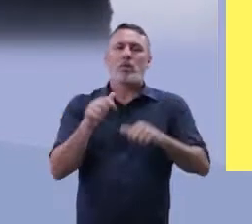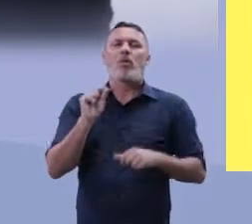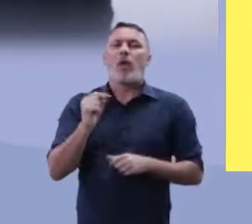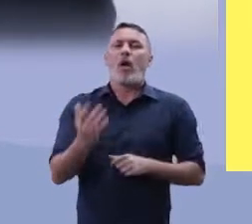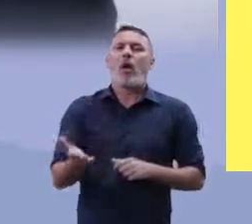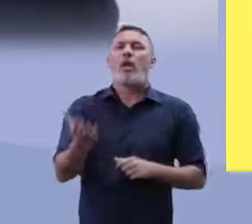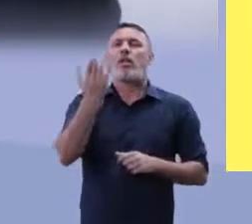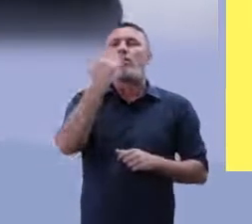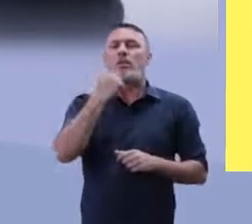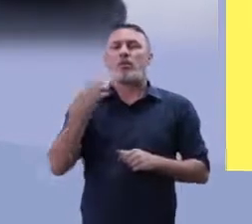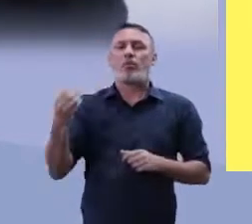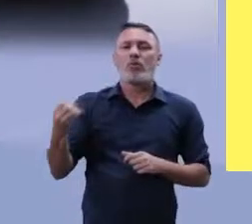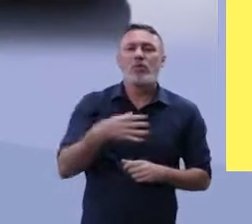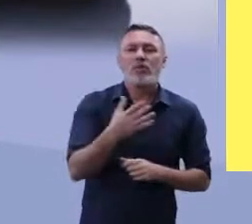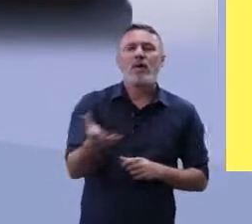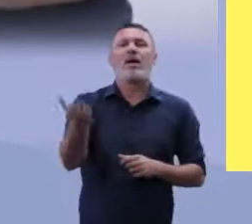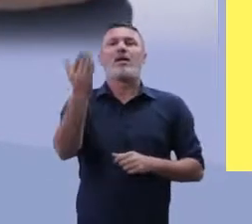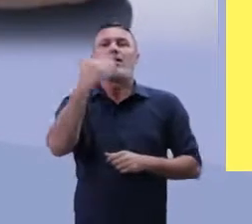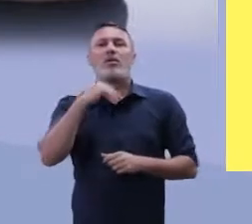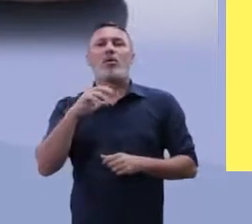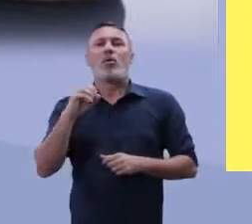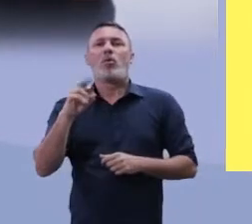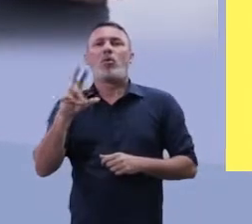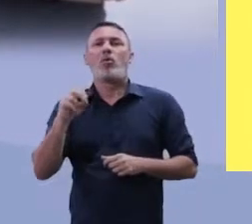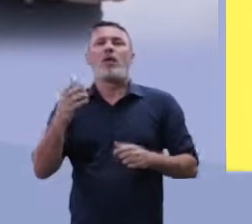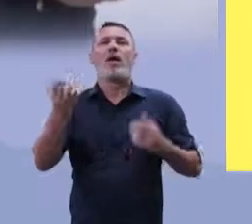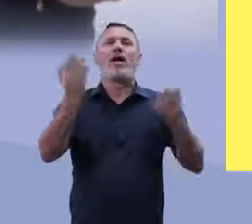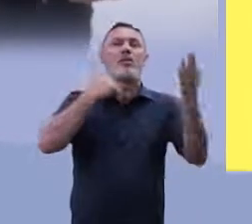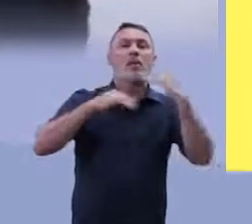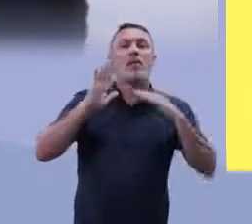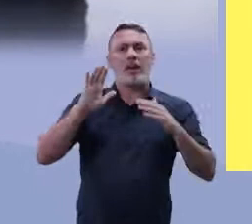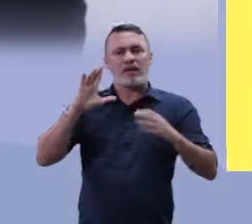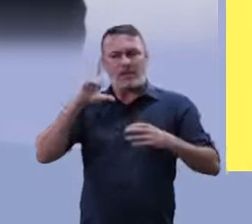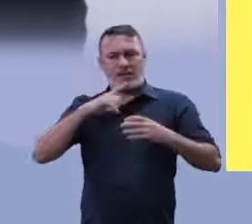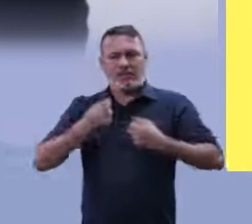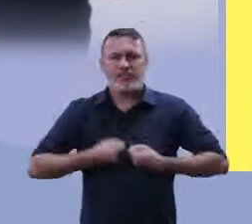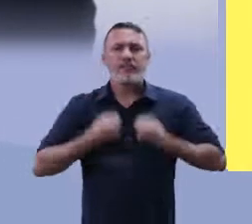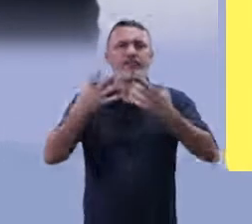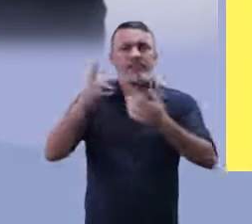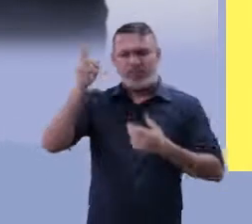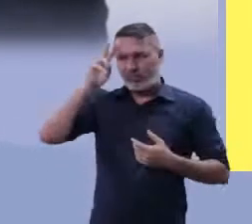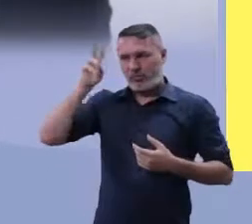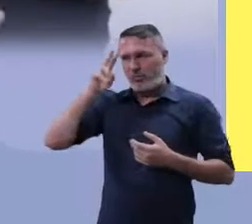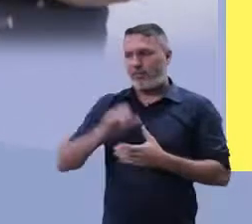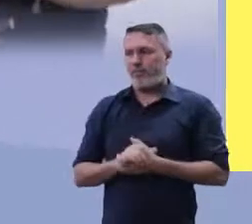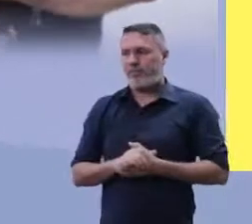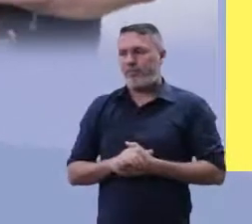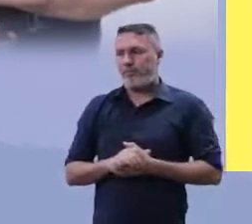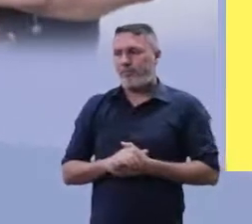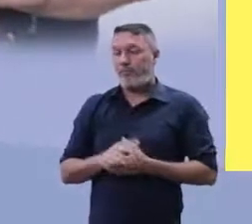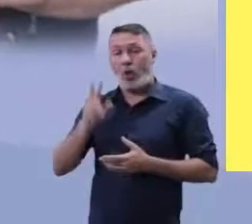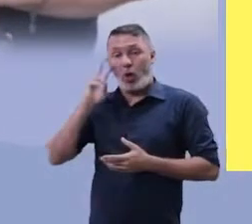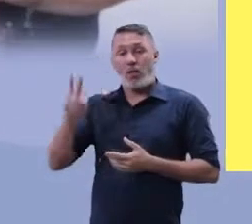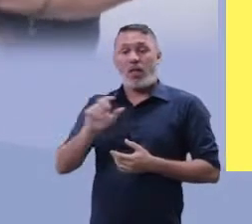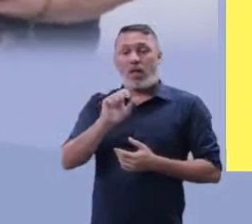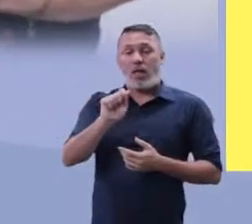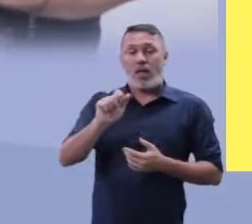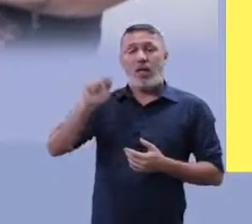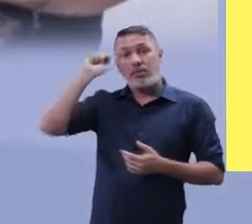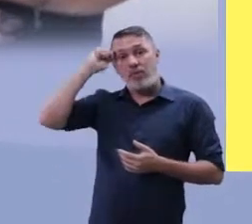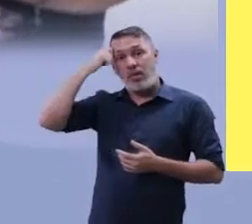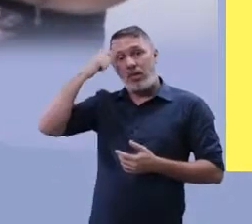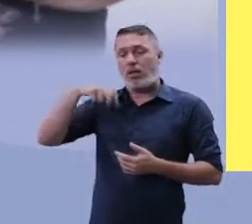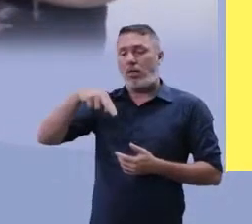novo, mas criar aquilo que seja voltado à nossa história. Veja a Negra, que